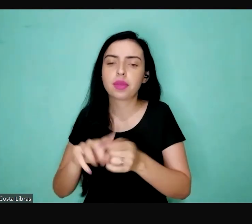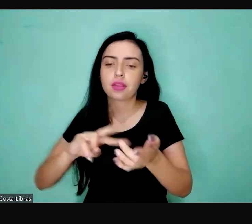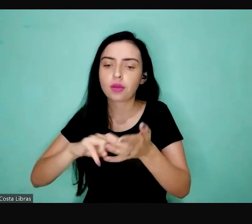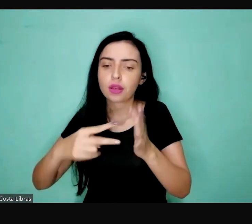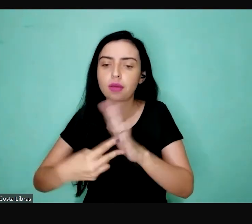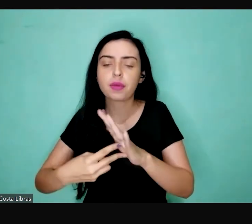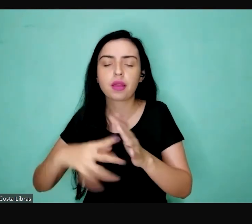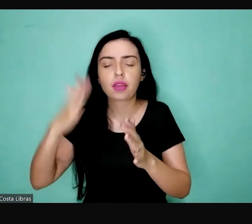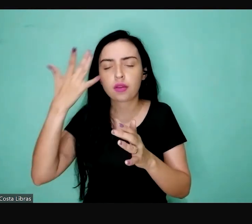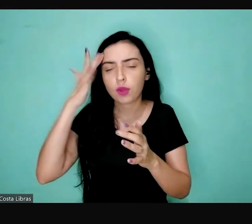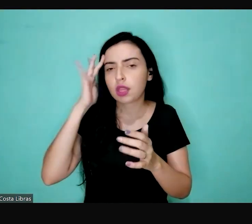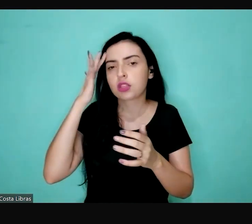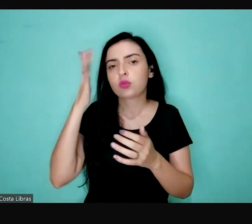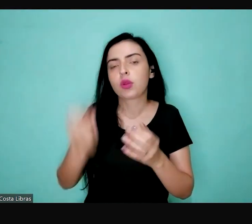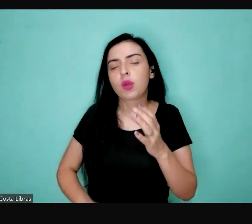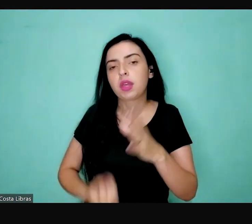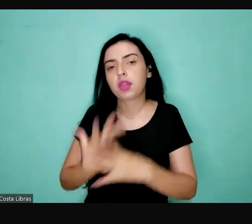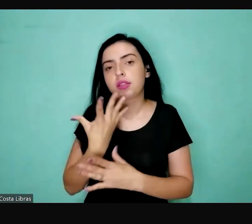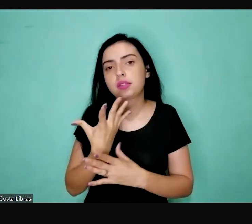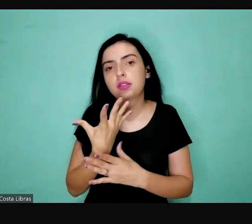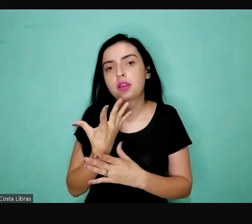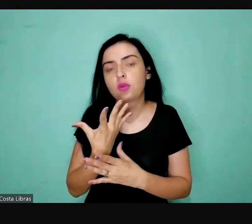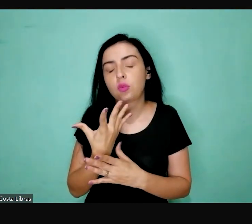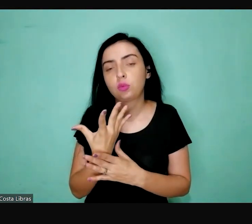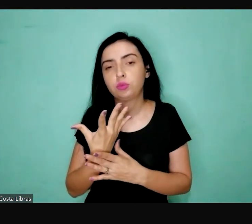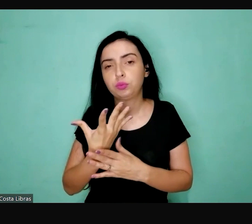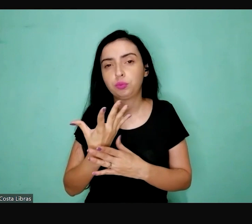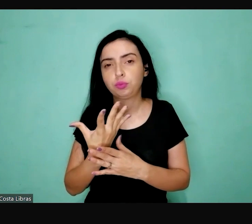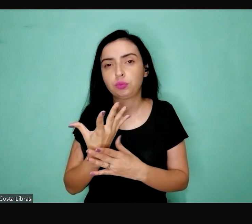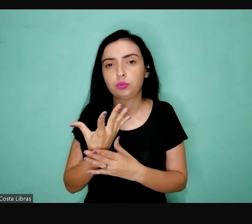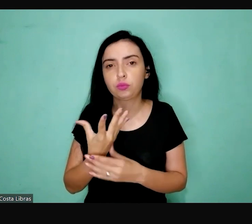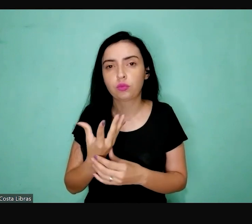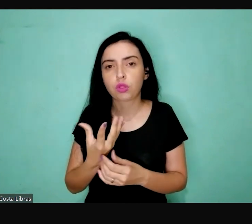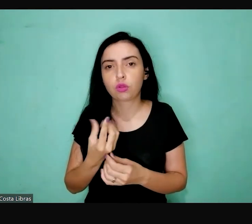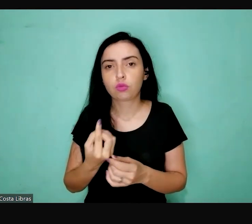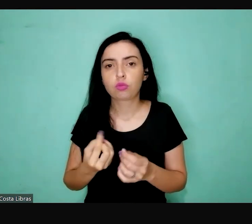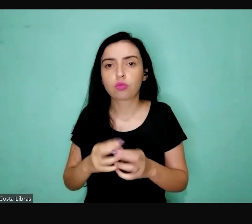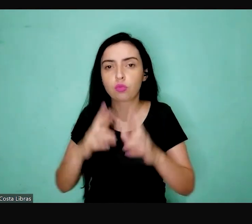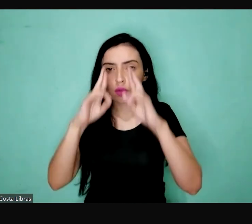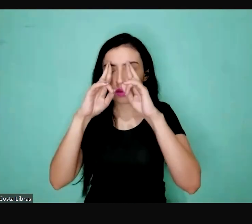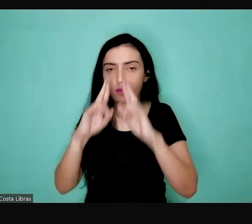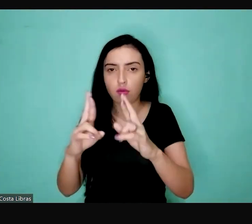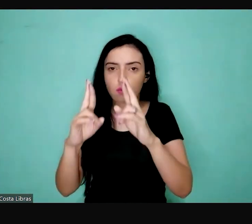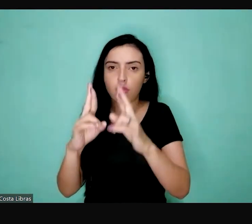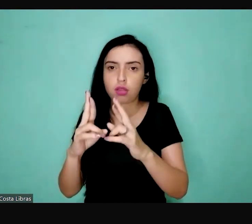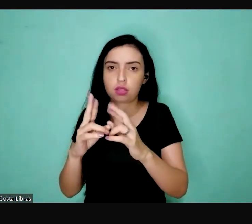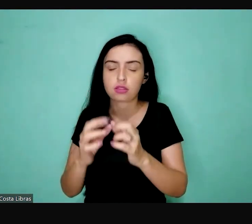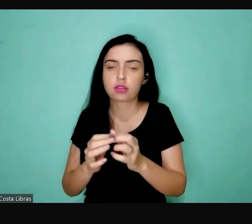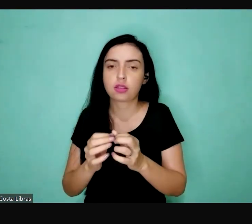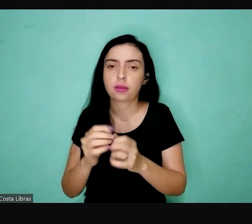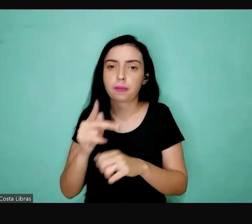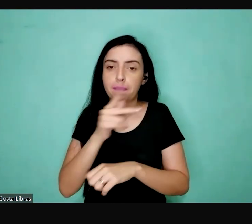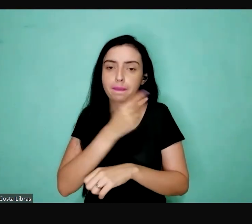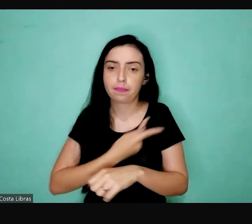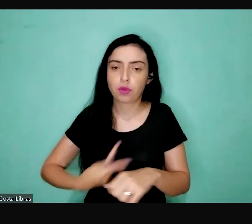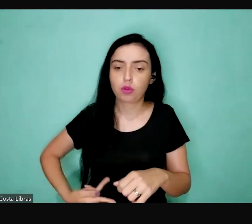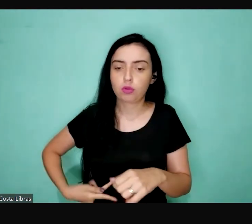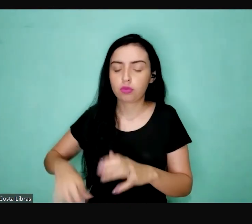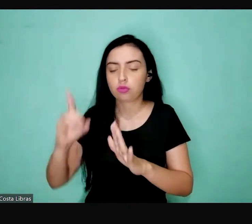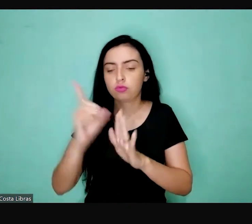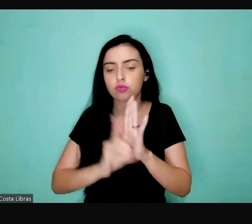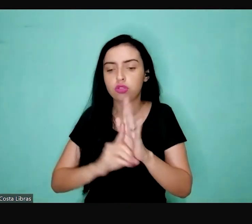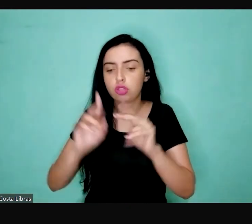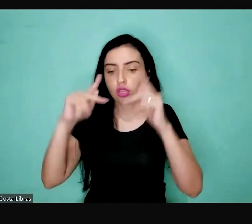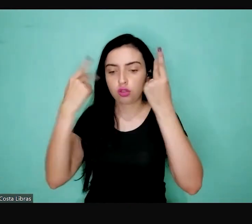portanto, uma criação de uma ordem pública de direitos humanos